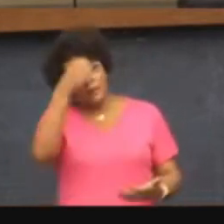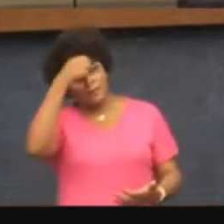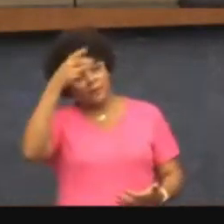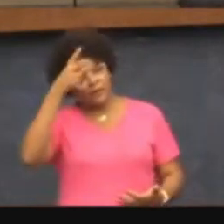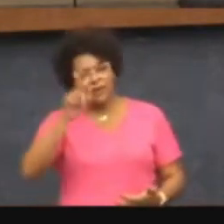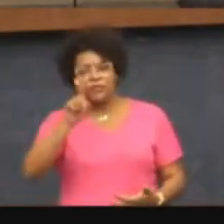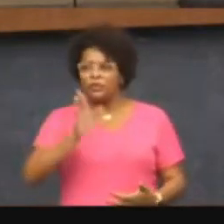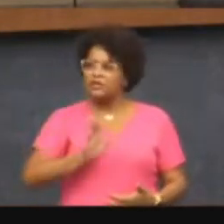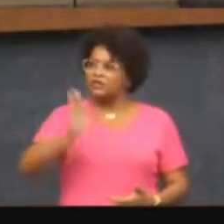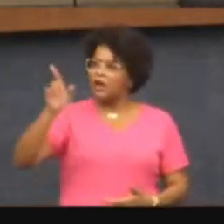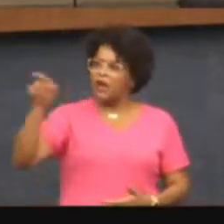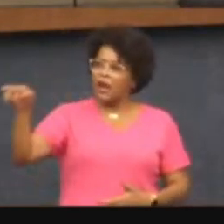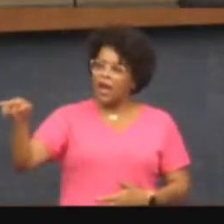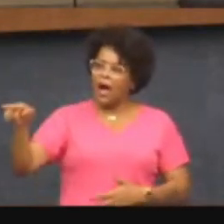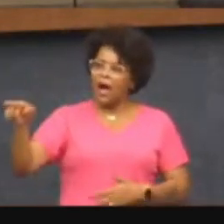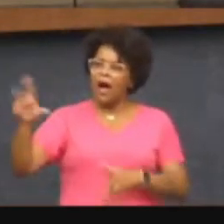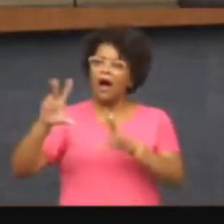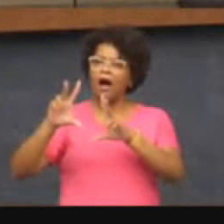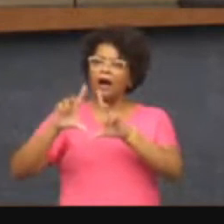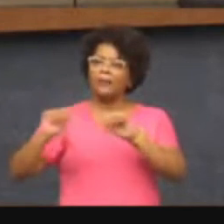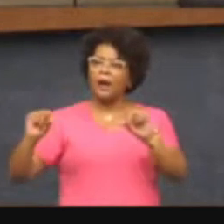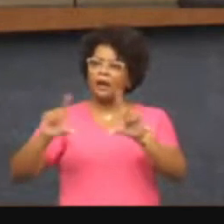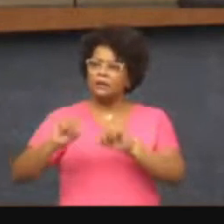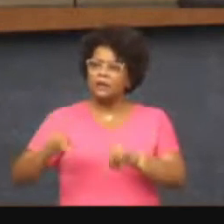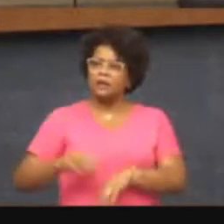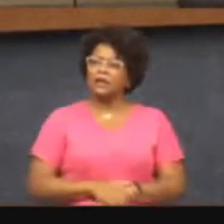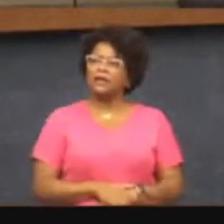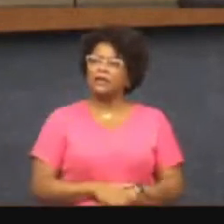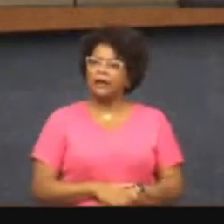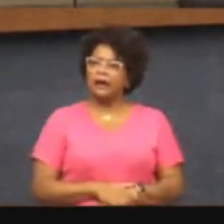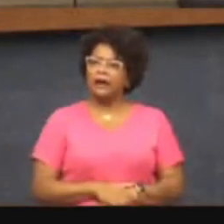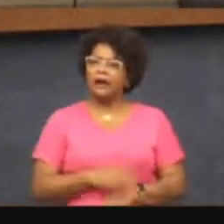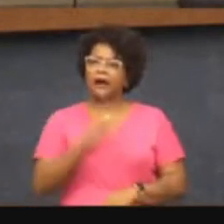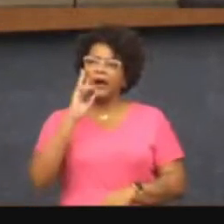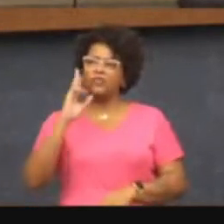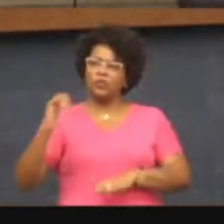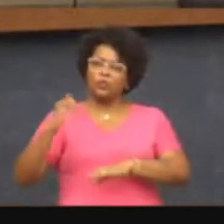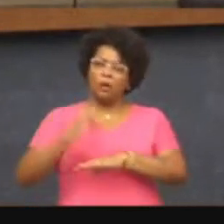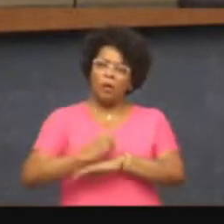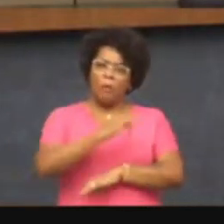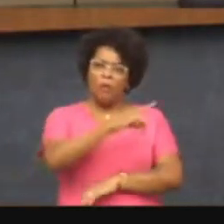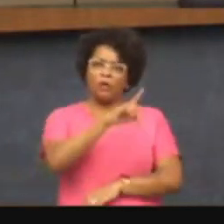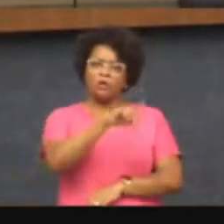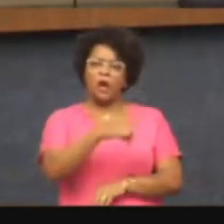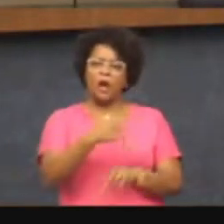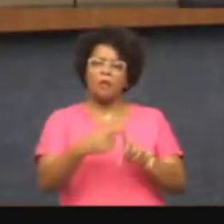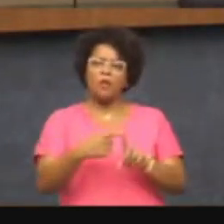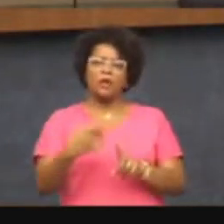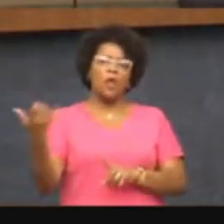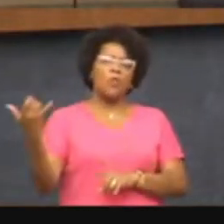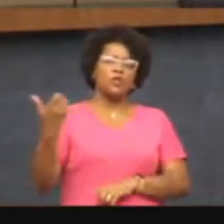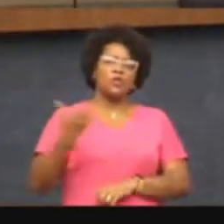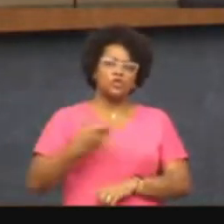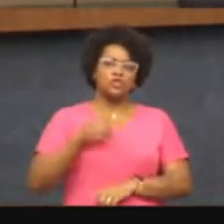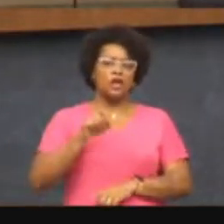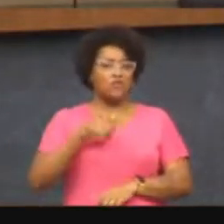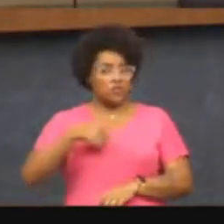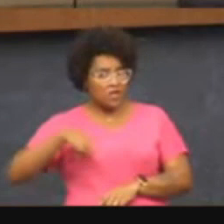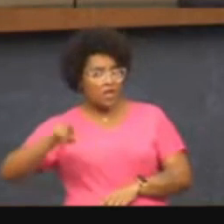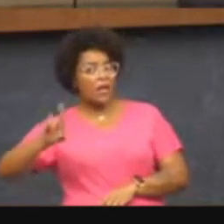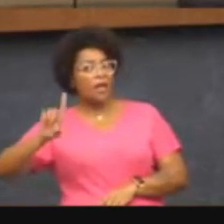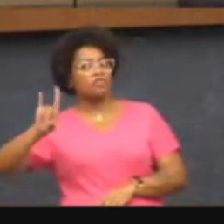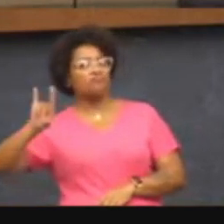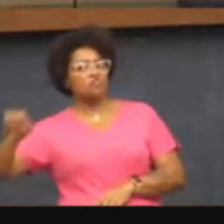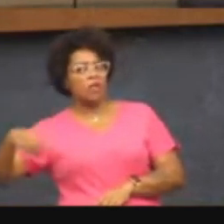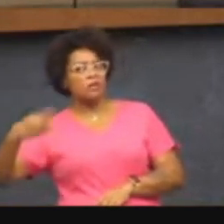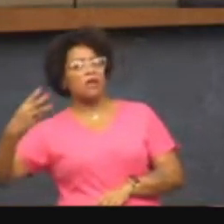Aeroportos também? Foi ou não foi? Porque tinha tido uma notícia que o senhor iria, no dia 3.